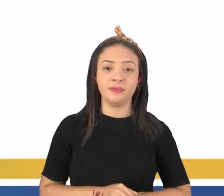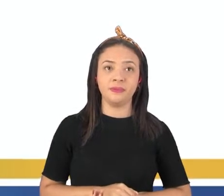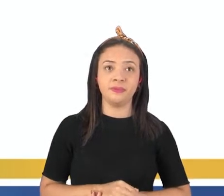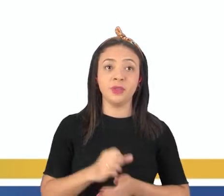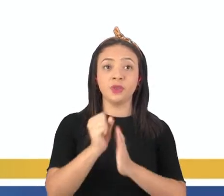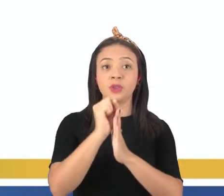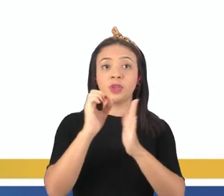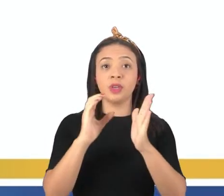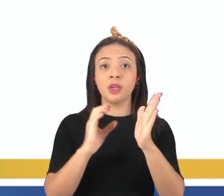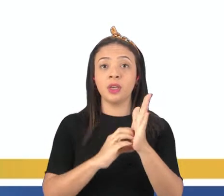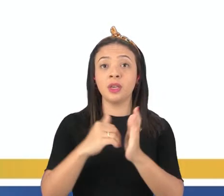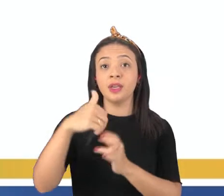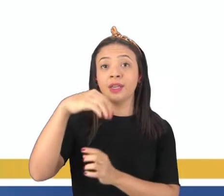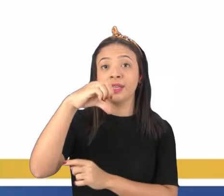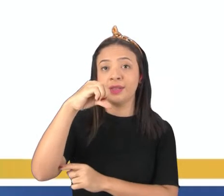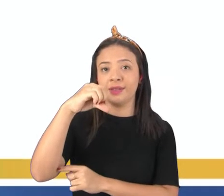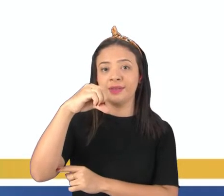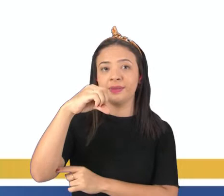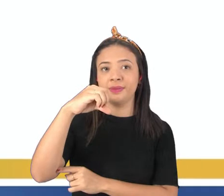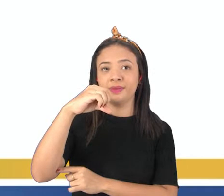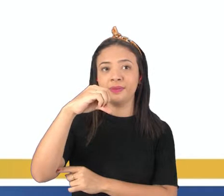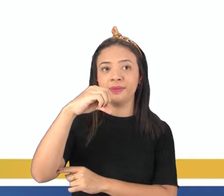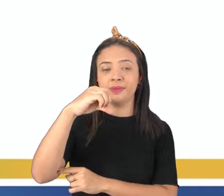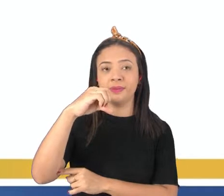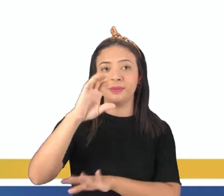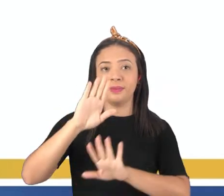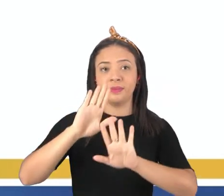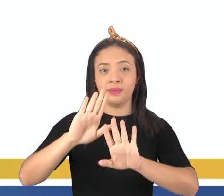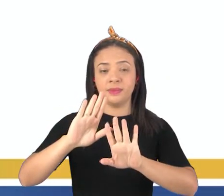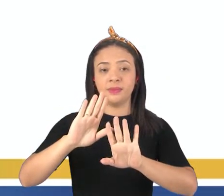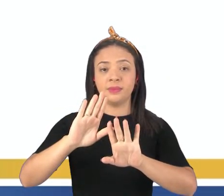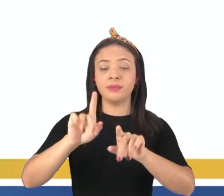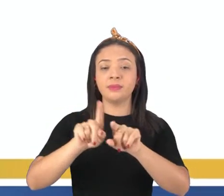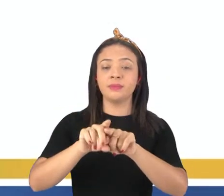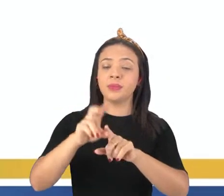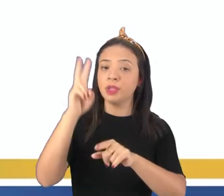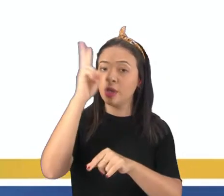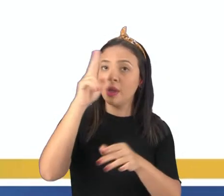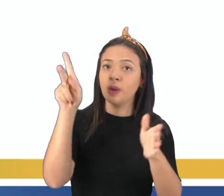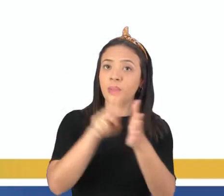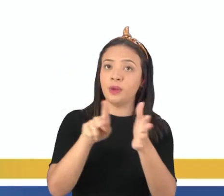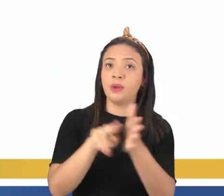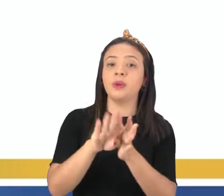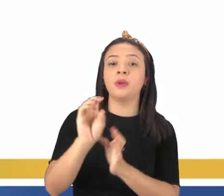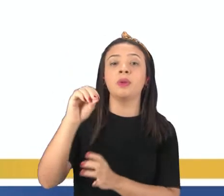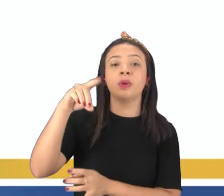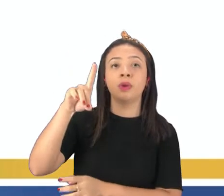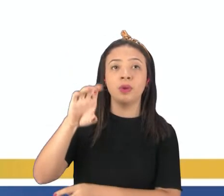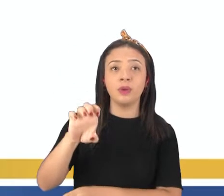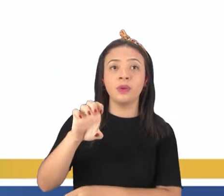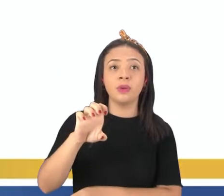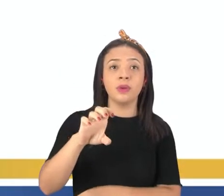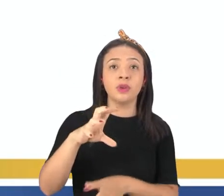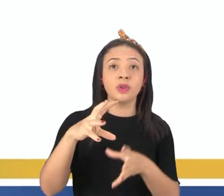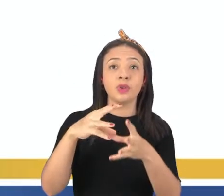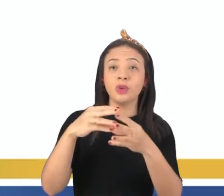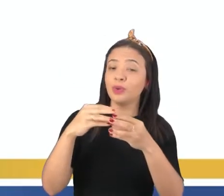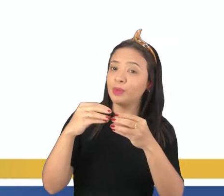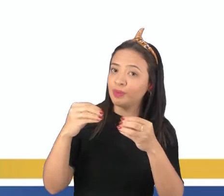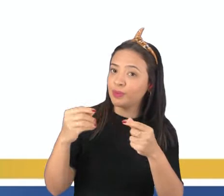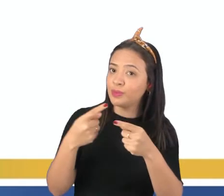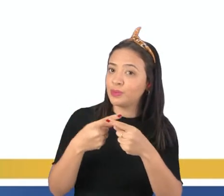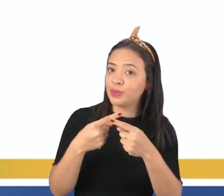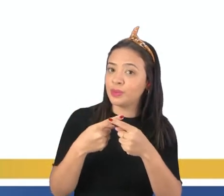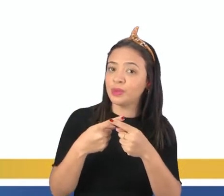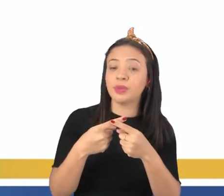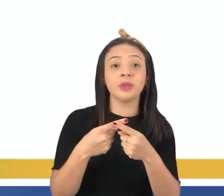no final do século XIX. Mas, segundo a própria história do bonde, mostra que ele saiu de cena exatamente porque quando